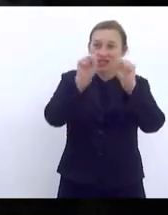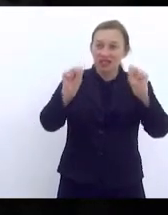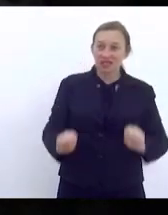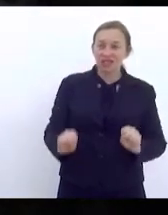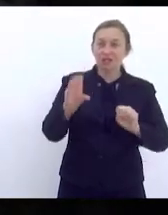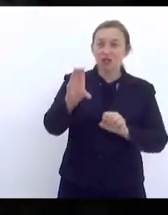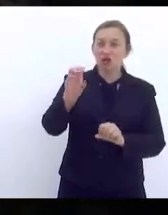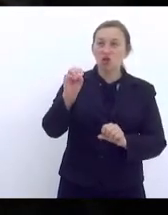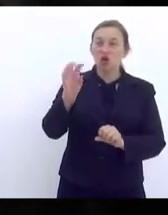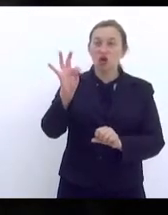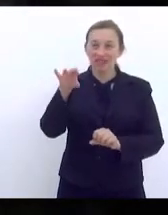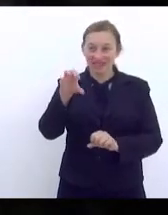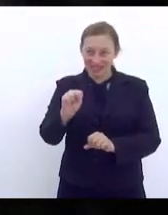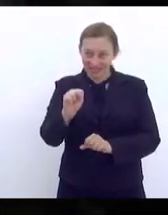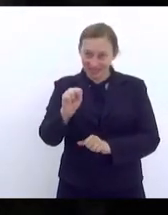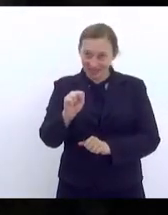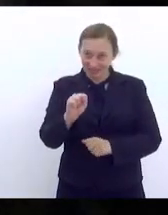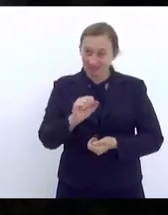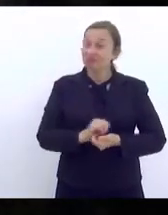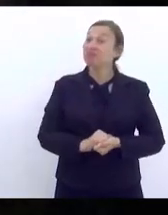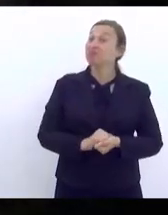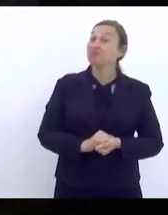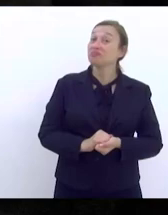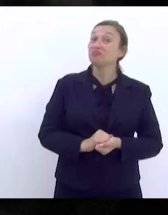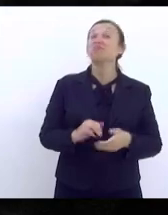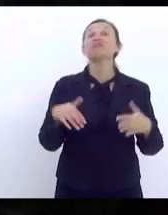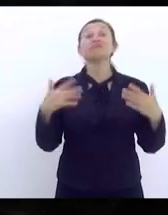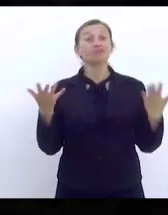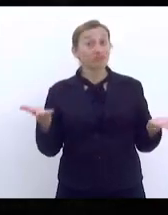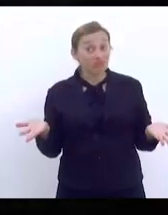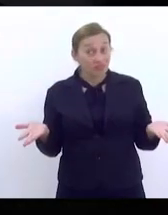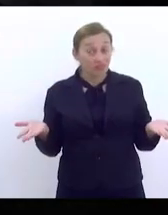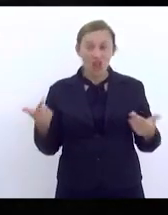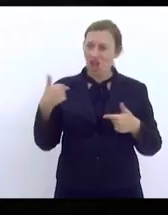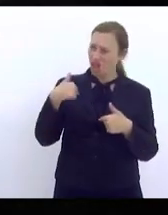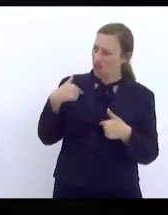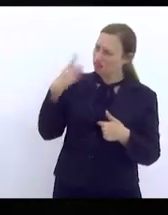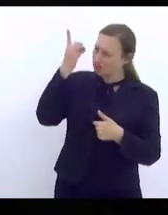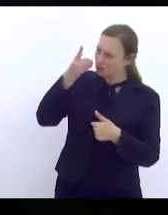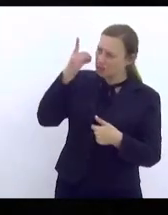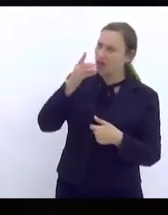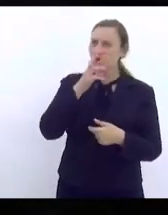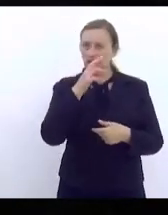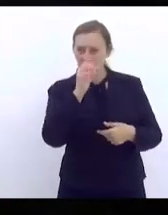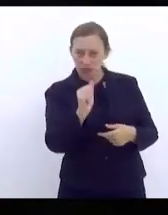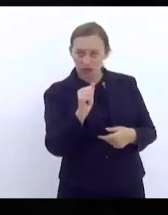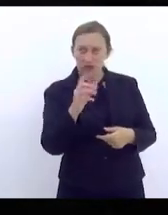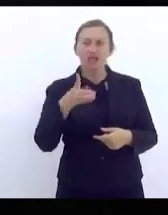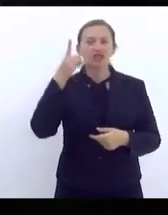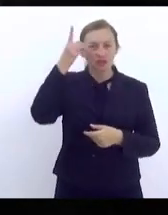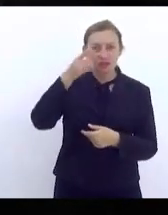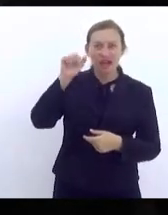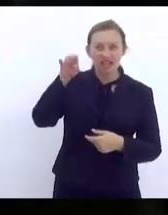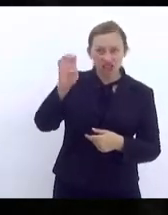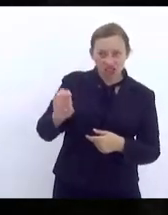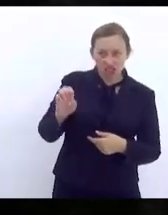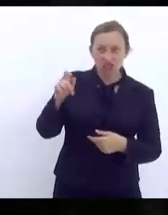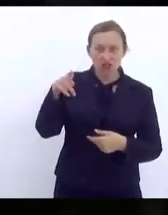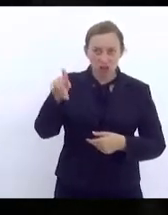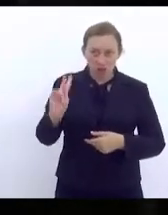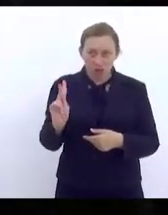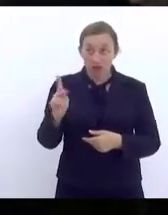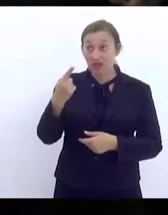cotas E aí eu Deputado Rodrigo Amorim Deputado Alexandre kinoplok